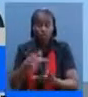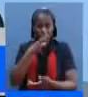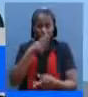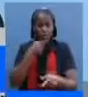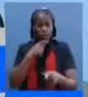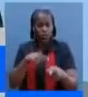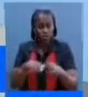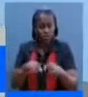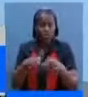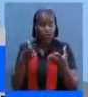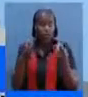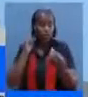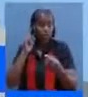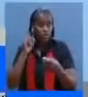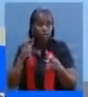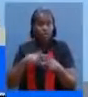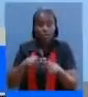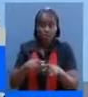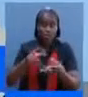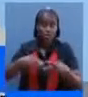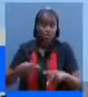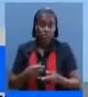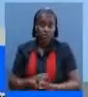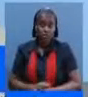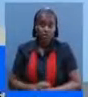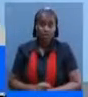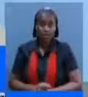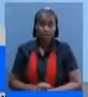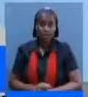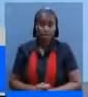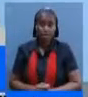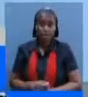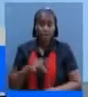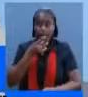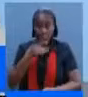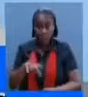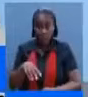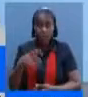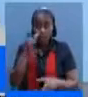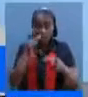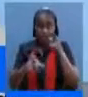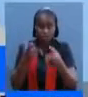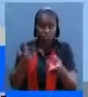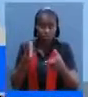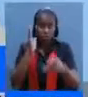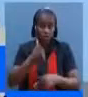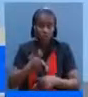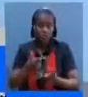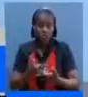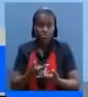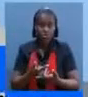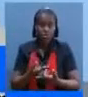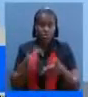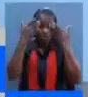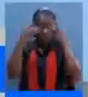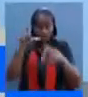de relevante interesse municipal, permitir aos titulares de direito de oposição democrática local